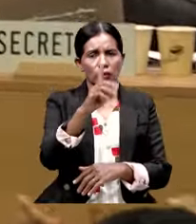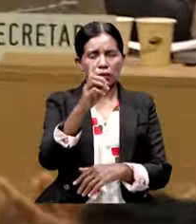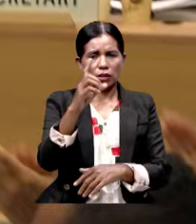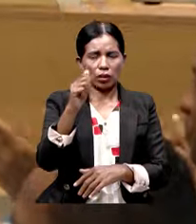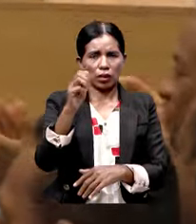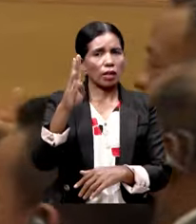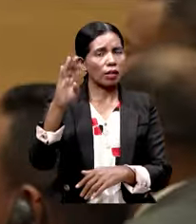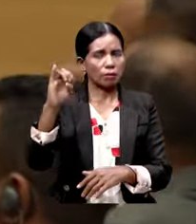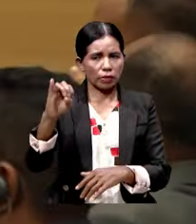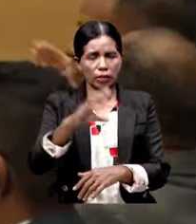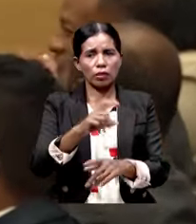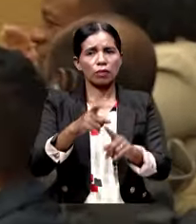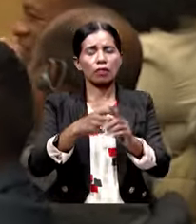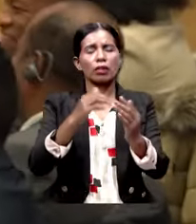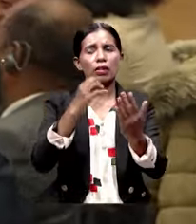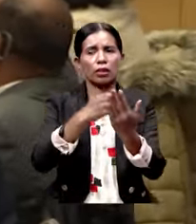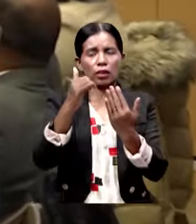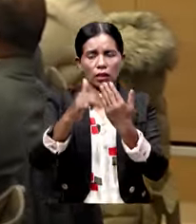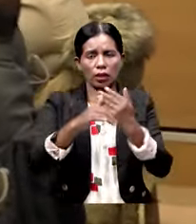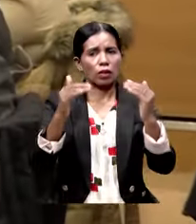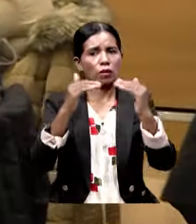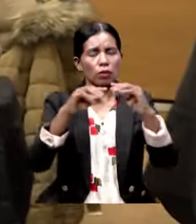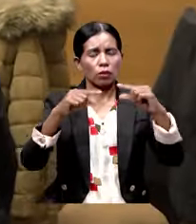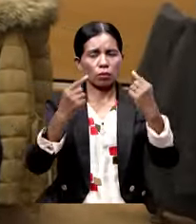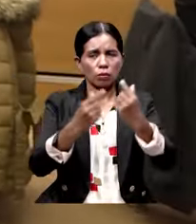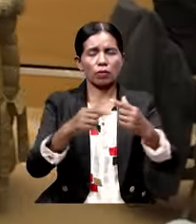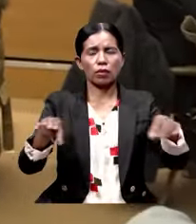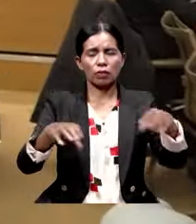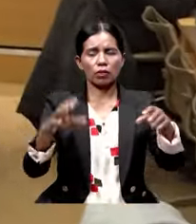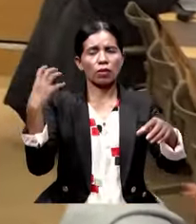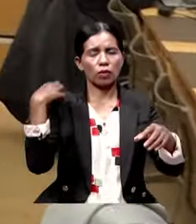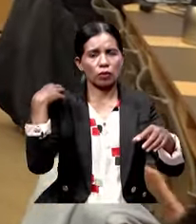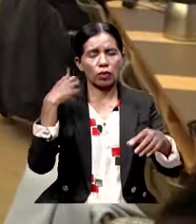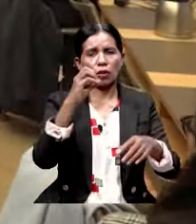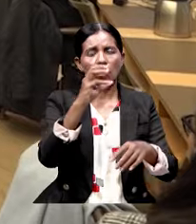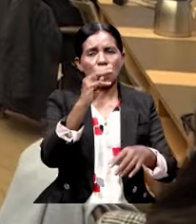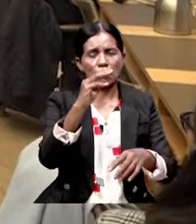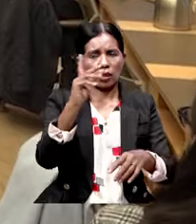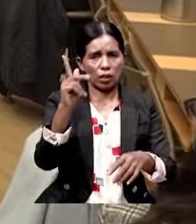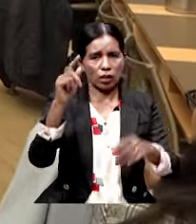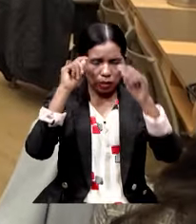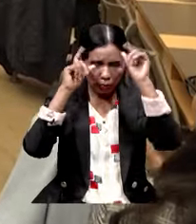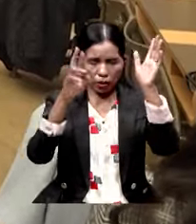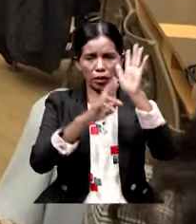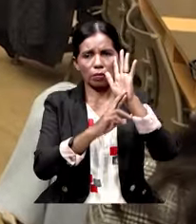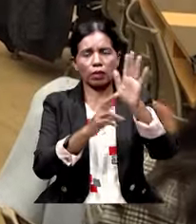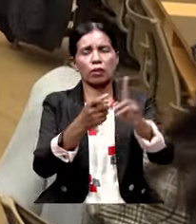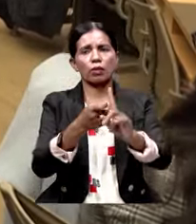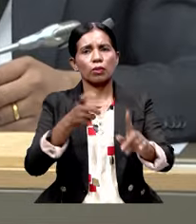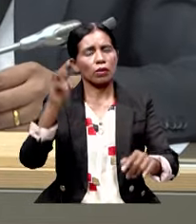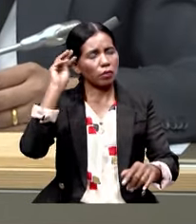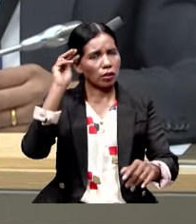janeiro ne liu husi encontro grupo trabalho e edifício OMK e Geneva. Nebe Timor-Leste representa husi